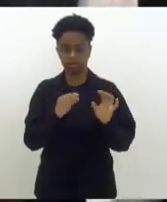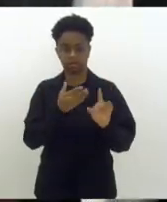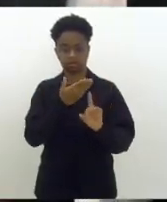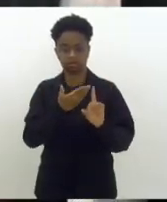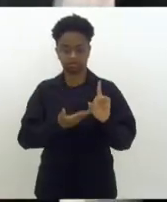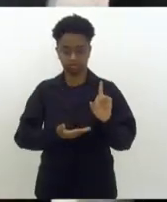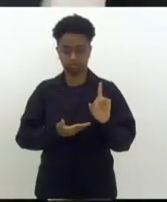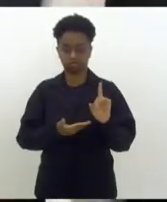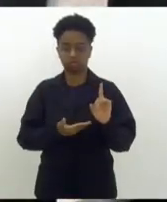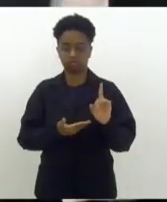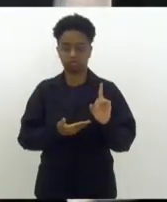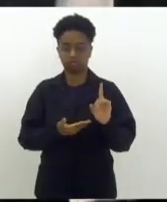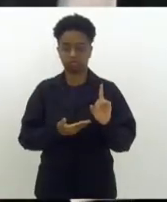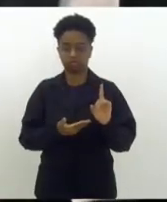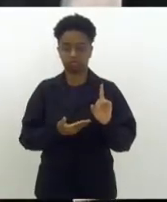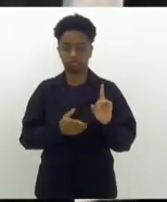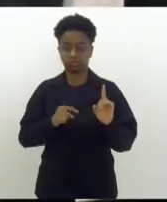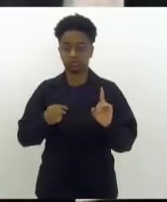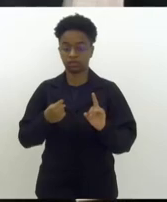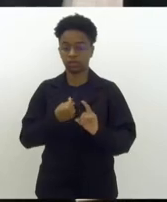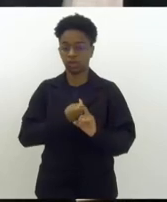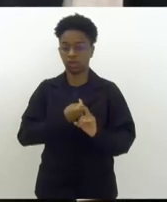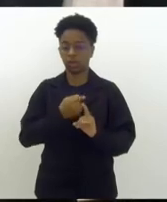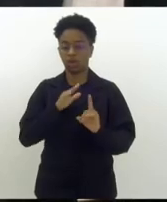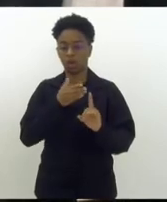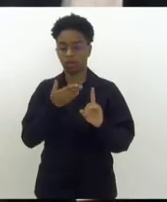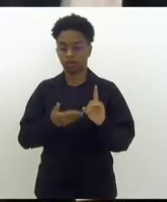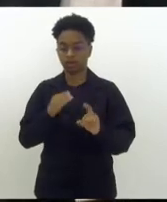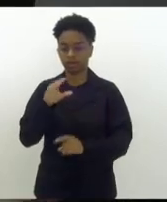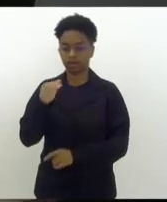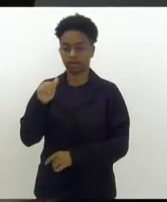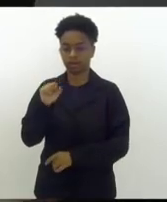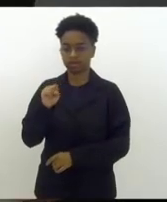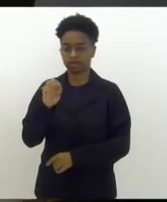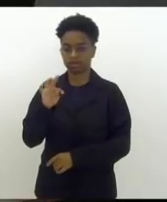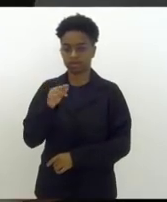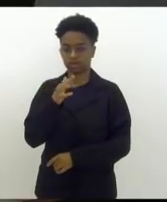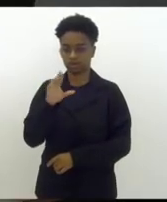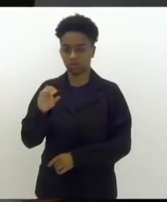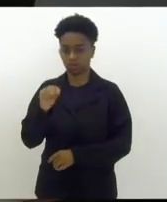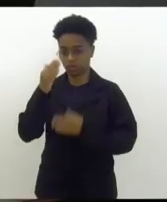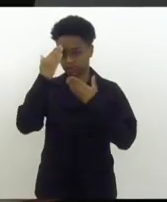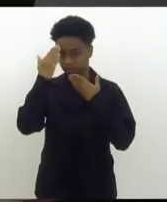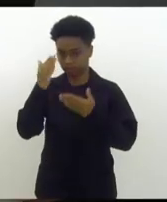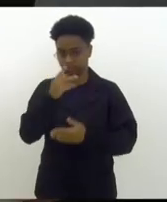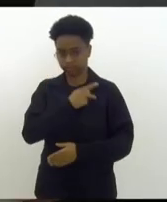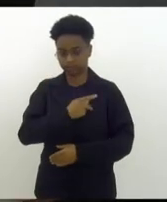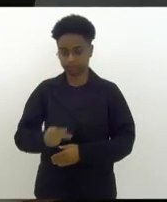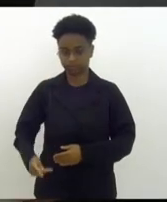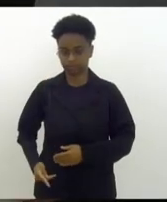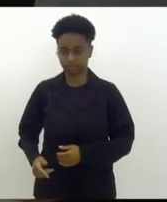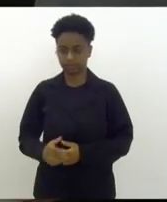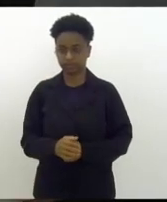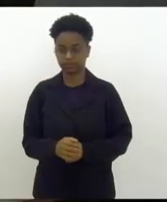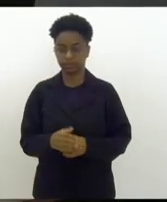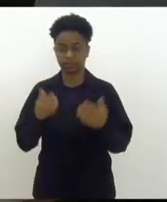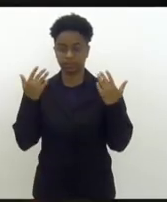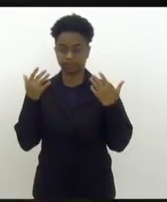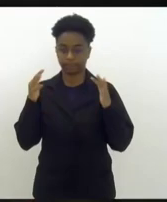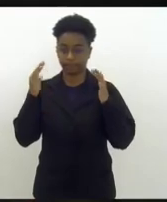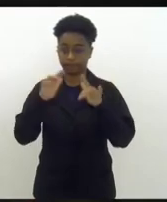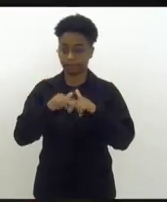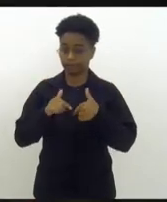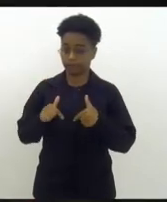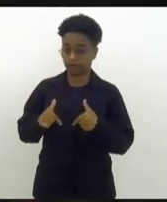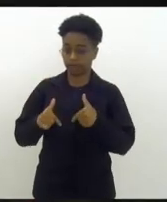solene onde estaremos homenageando o castrinho Obrigado presidente parabéns pela